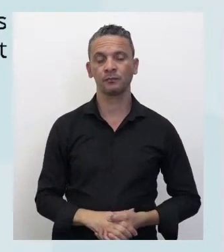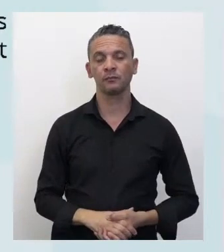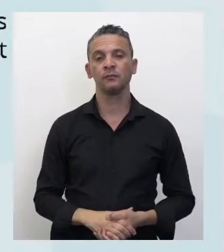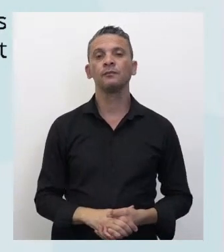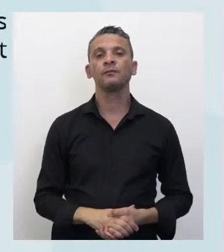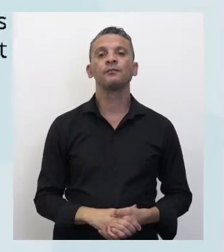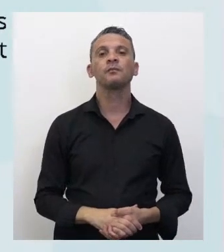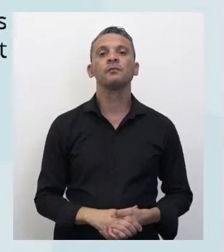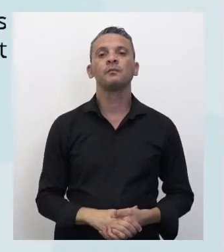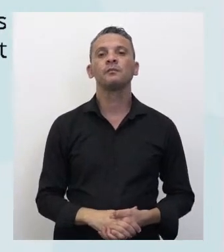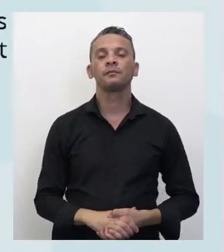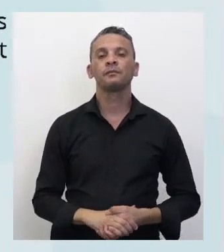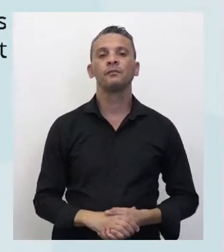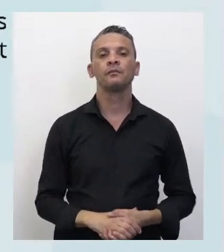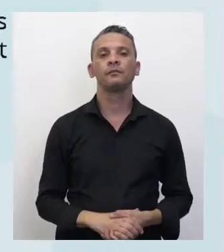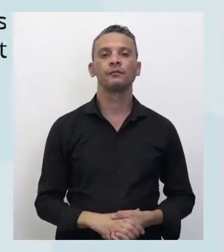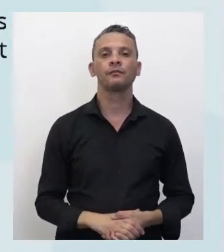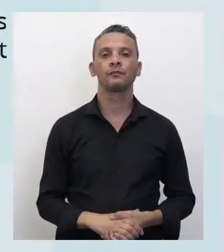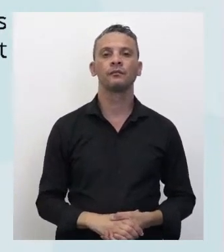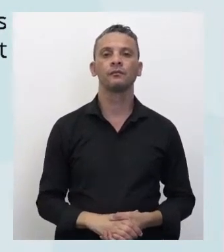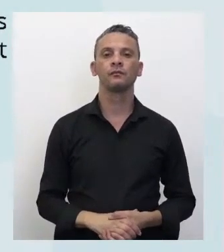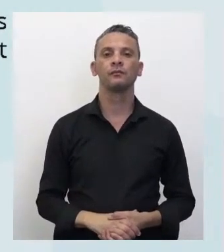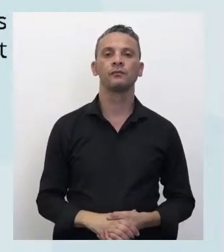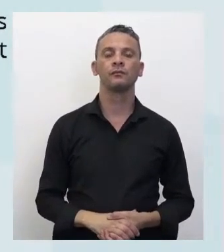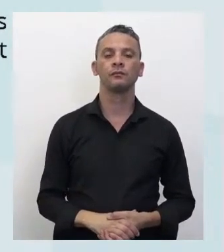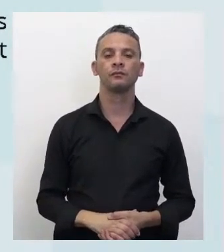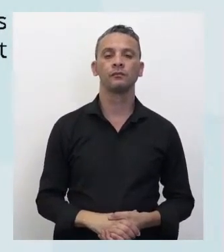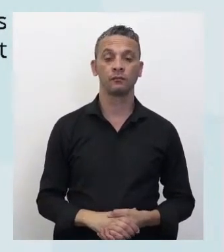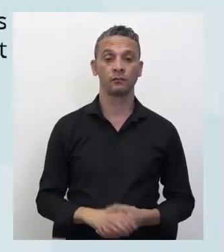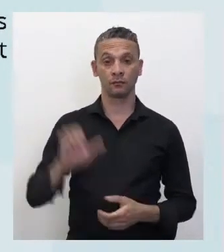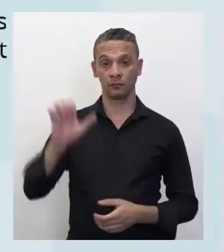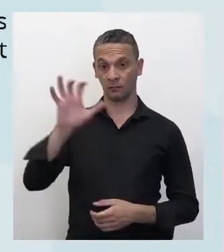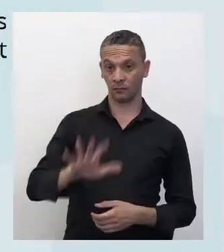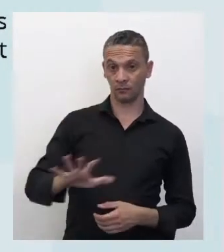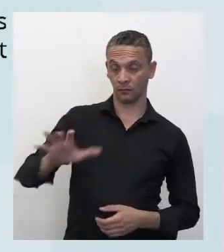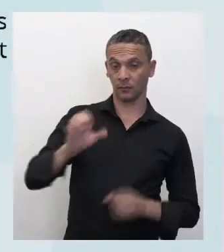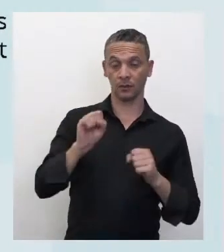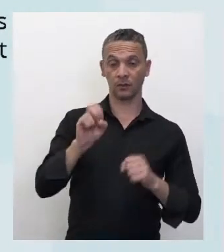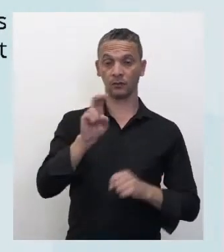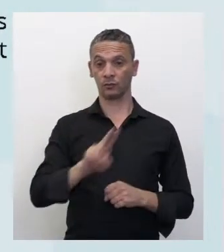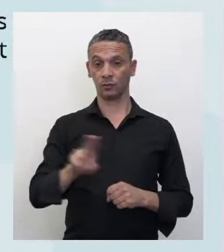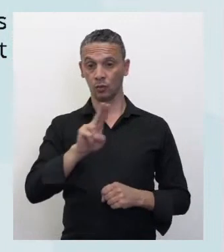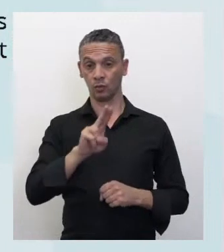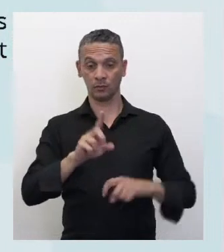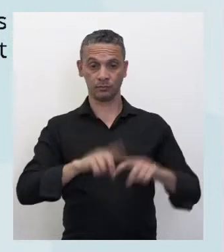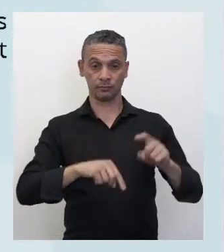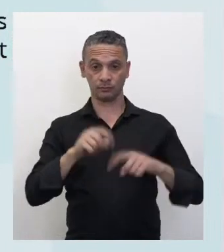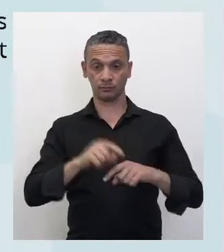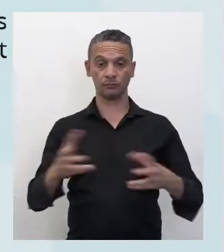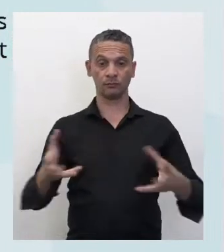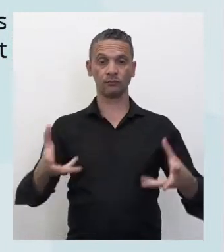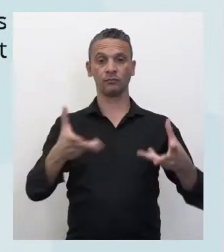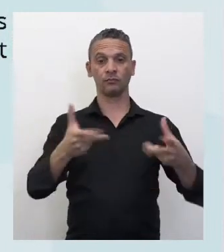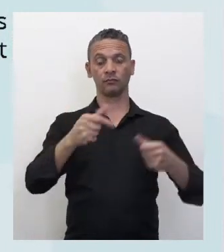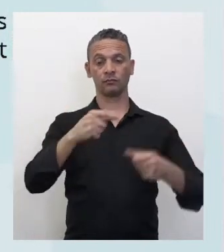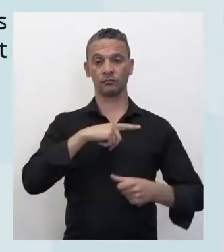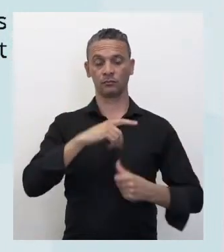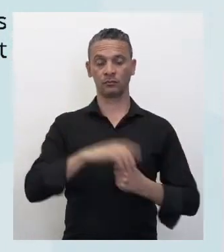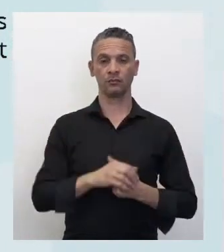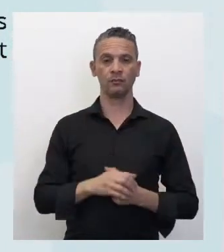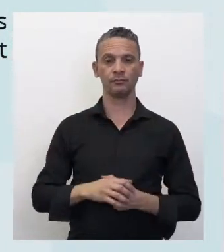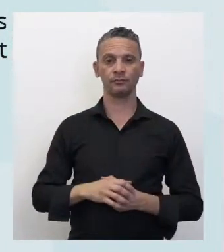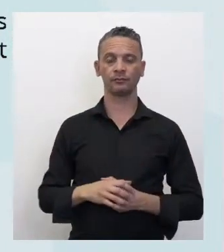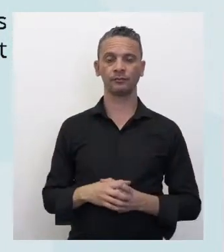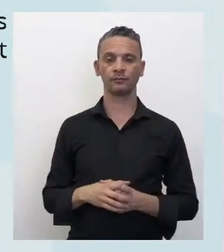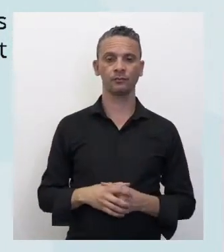use resources in a more efficient way. A Europa pode usar recursos de maneira mais eficiente. 87%